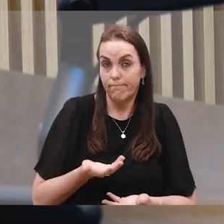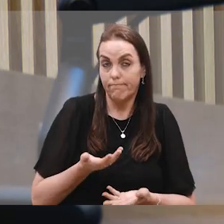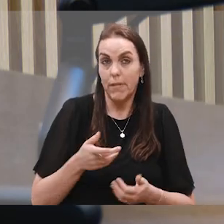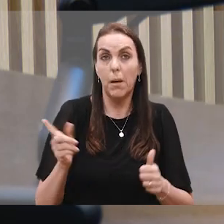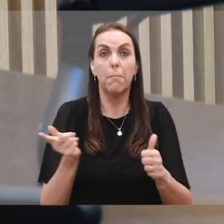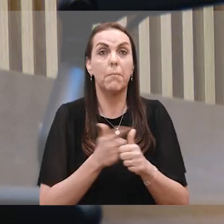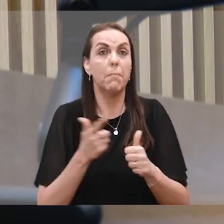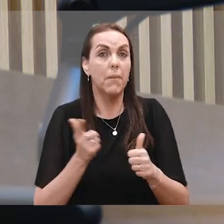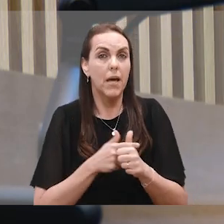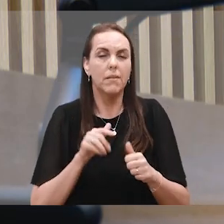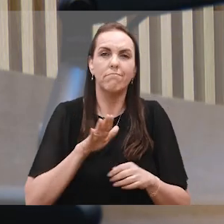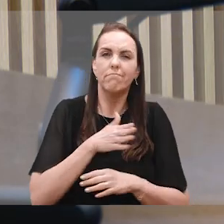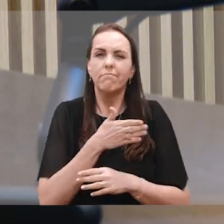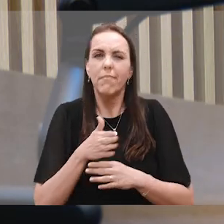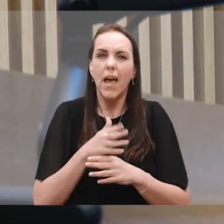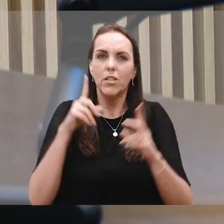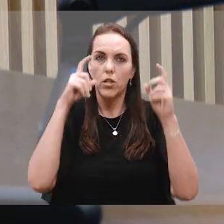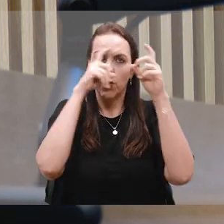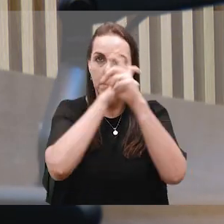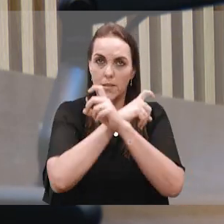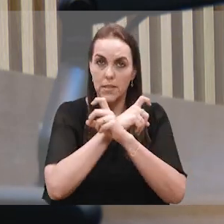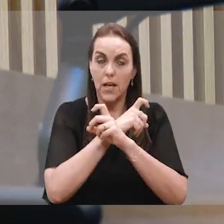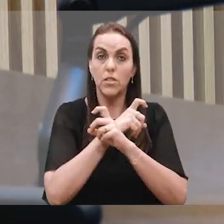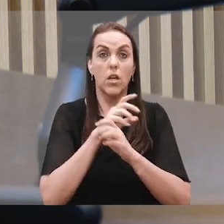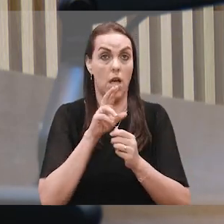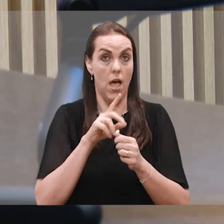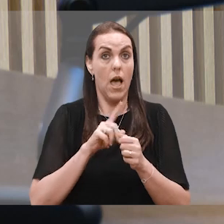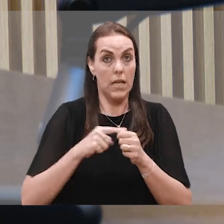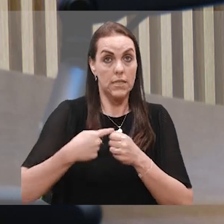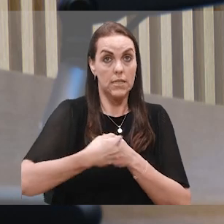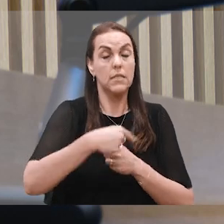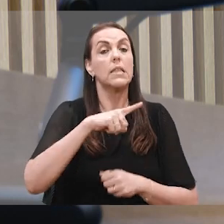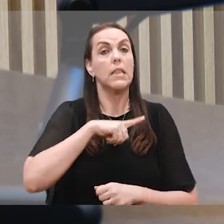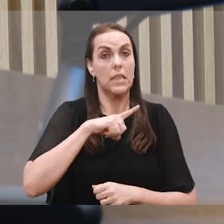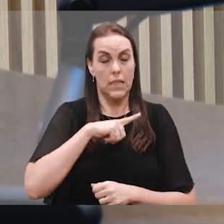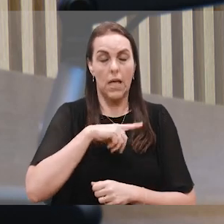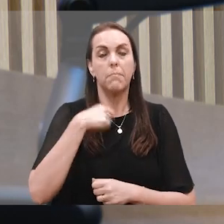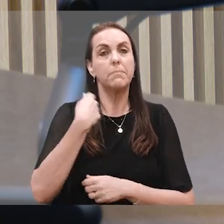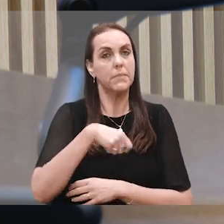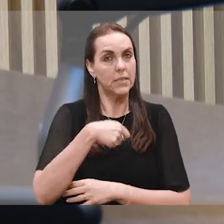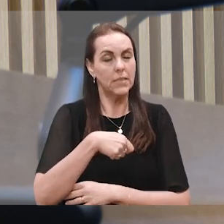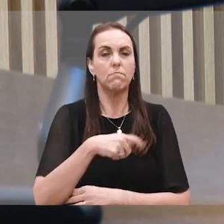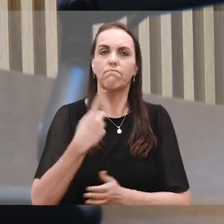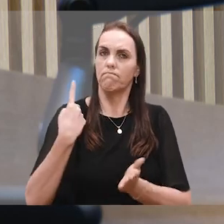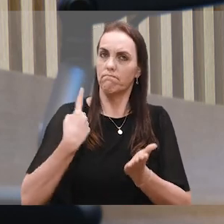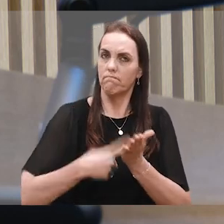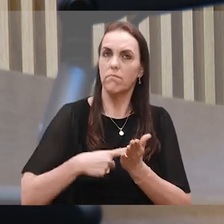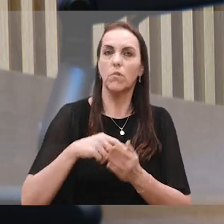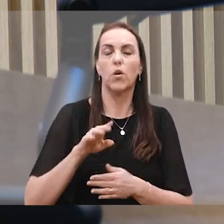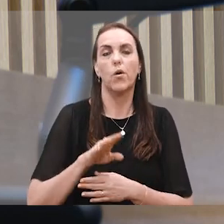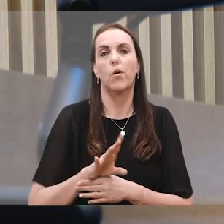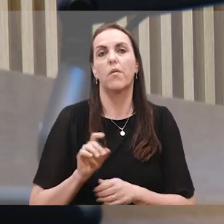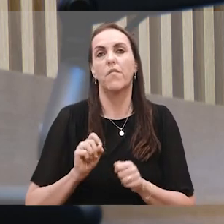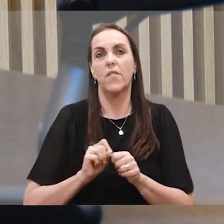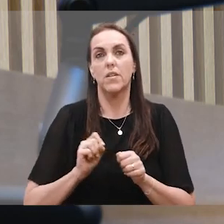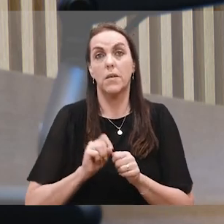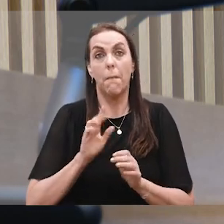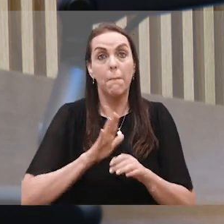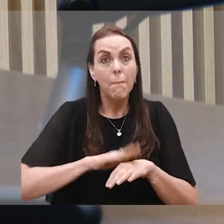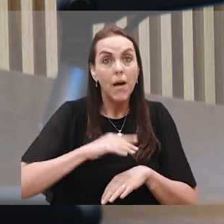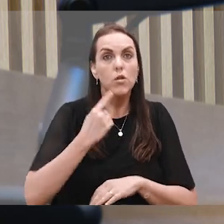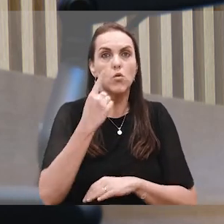coisa, na média complexidade, o município tem, na minha opinião, o compromisso de fazer mais